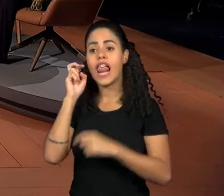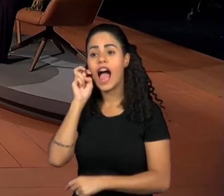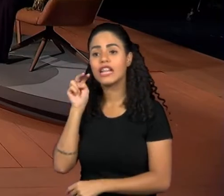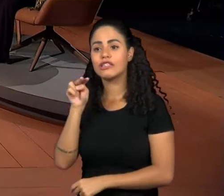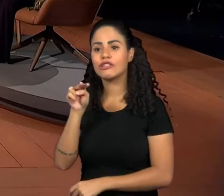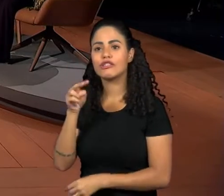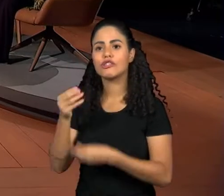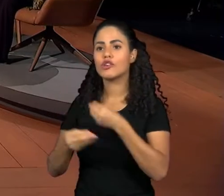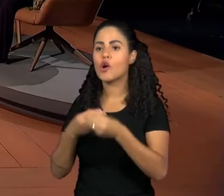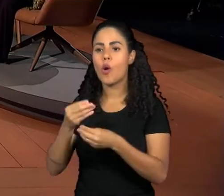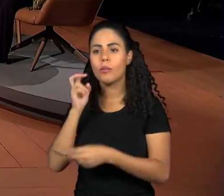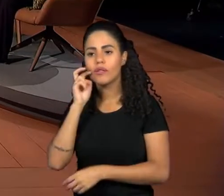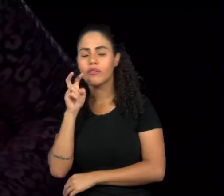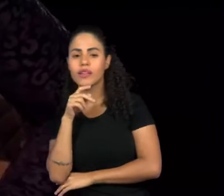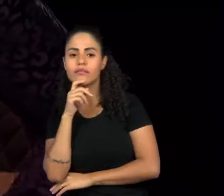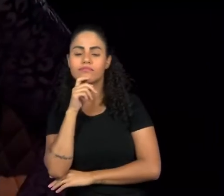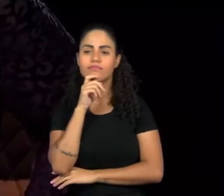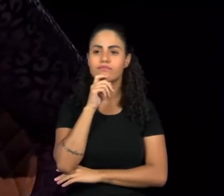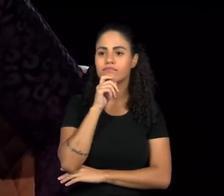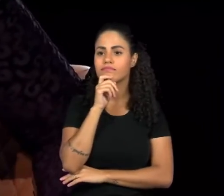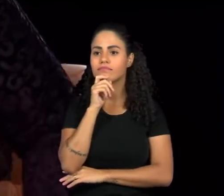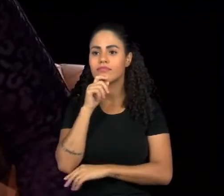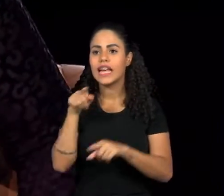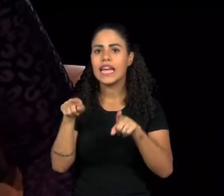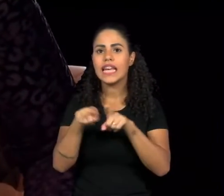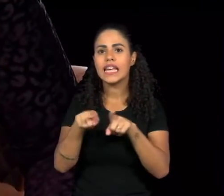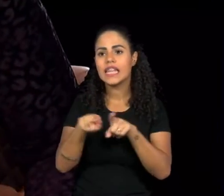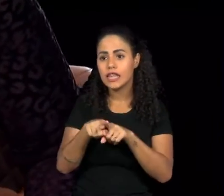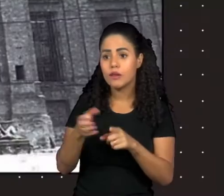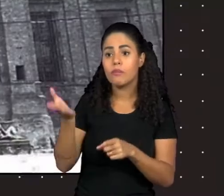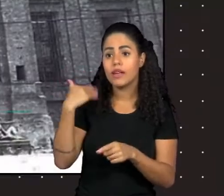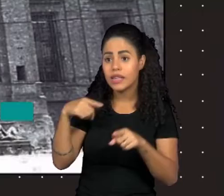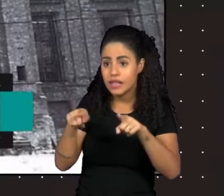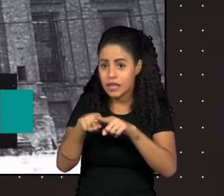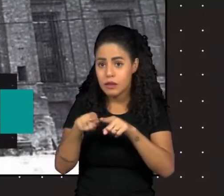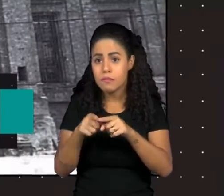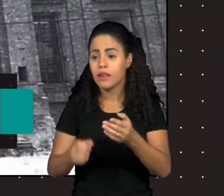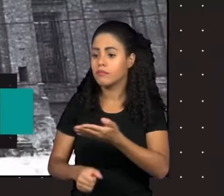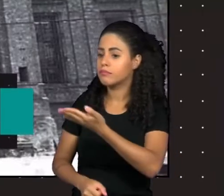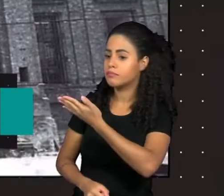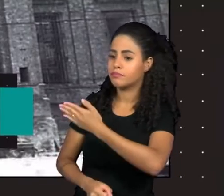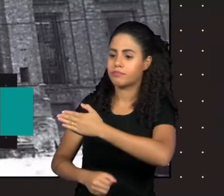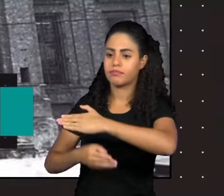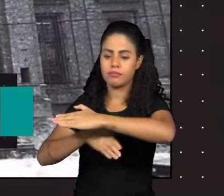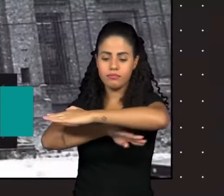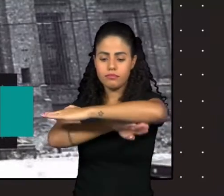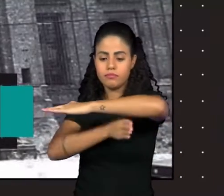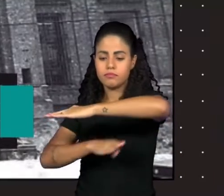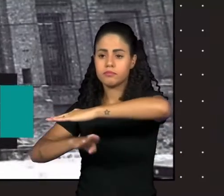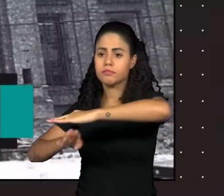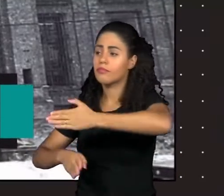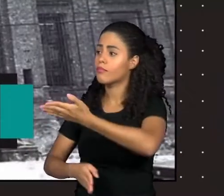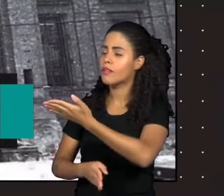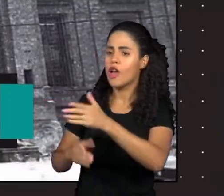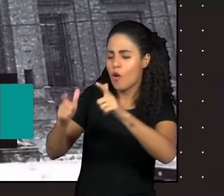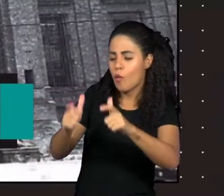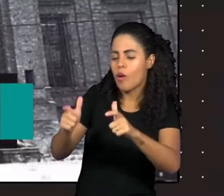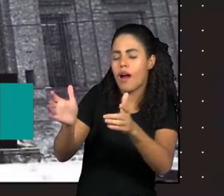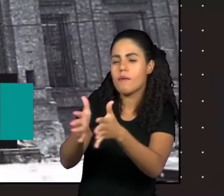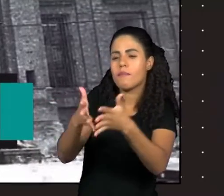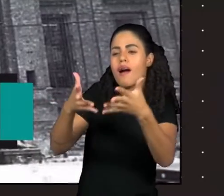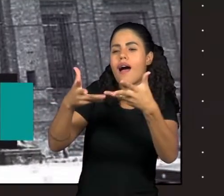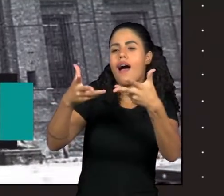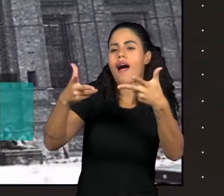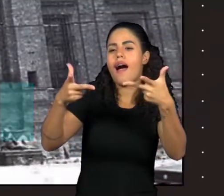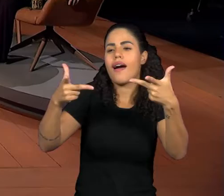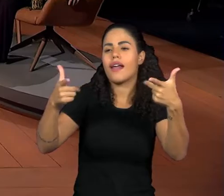Né? Então, era lá na Pinacoteca do Estado, né? E aquele lugar maravilhoso, onde a gente pegava um pouco